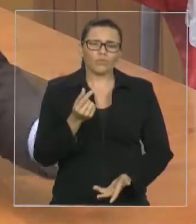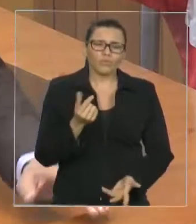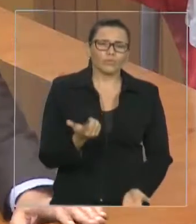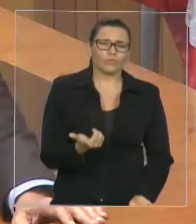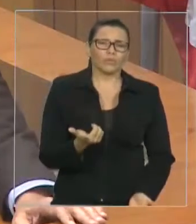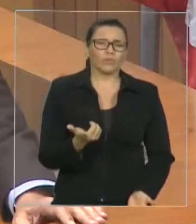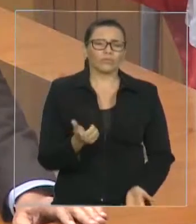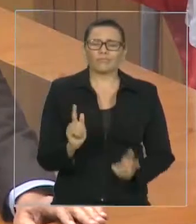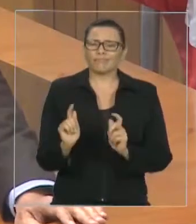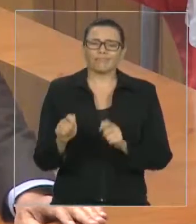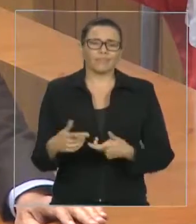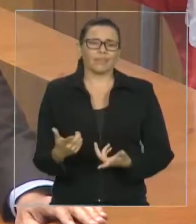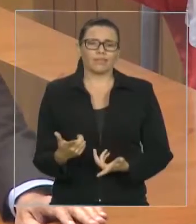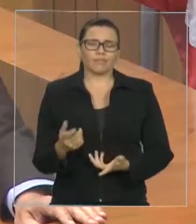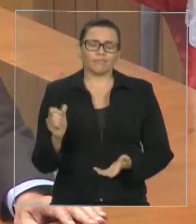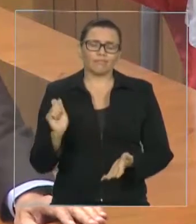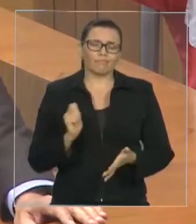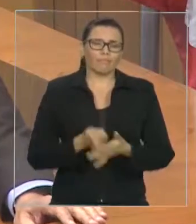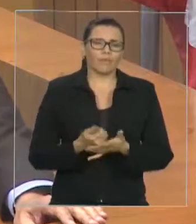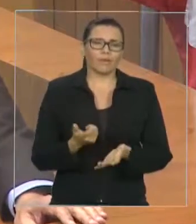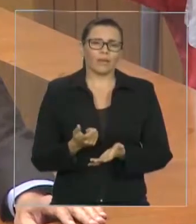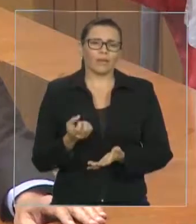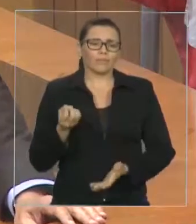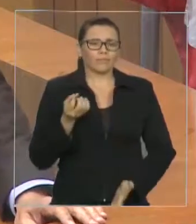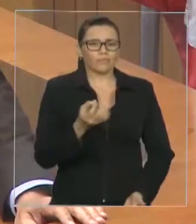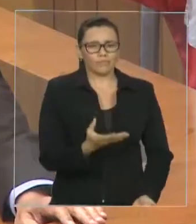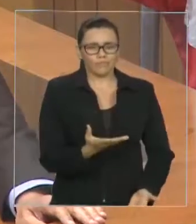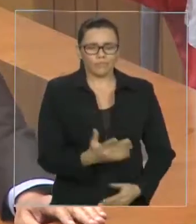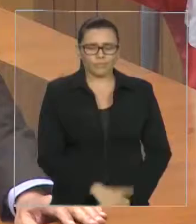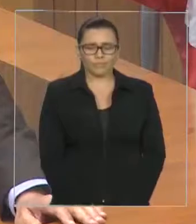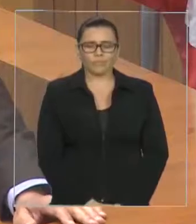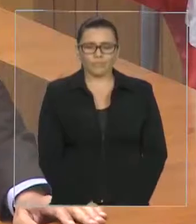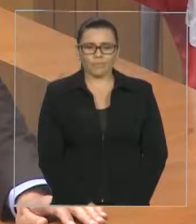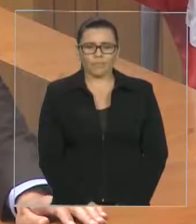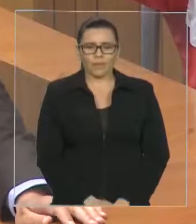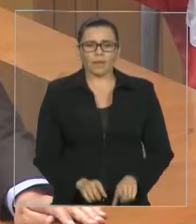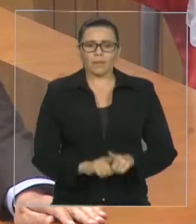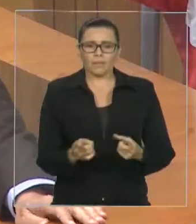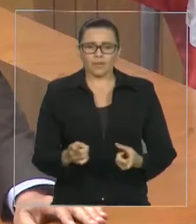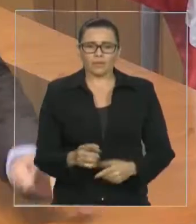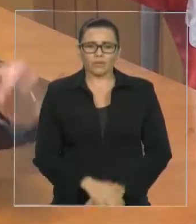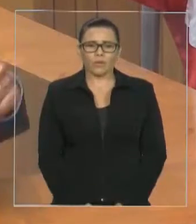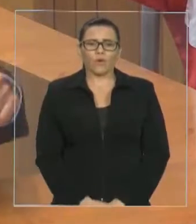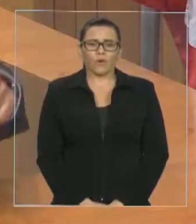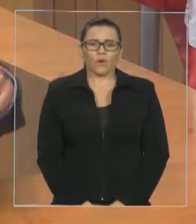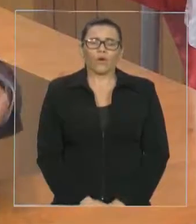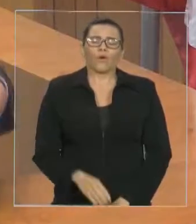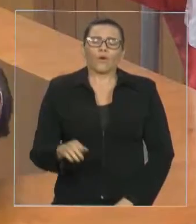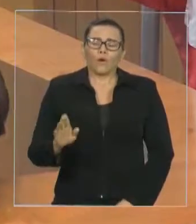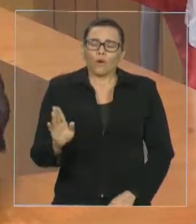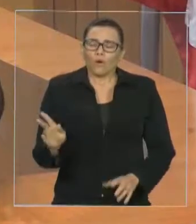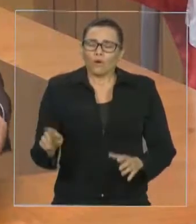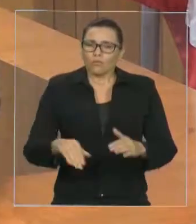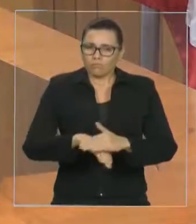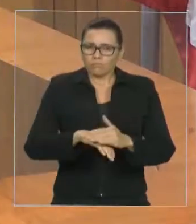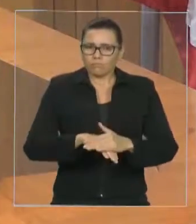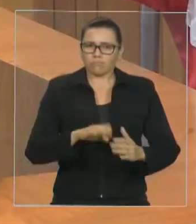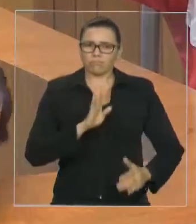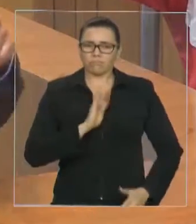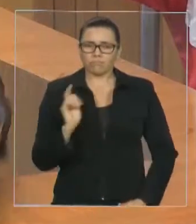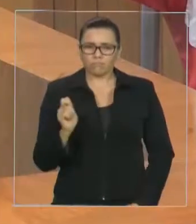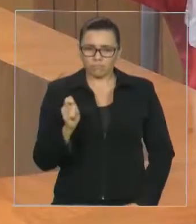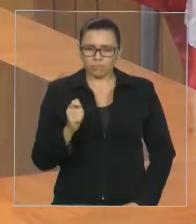está aí o Sampaio, campeão do Campeonato Maranhense 2017, o Cordinho vice-campeão, mas a Federação Maranhense de